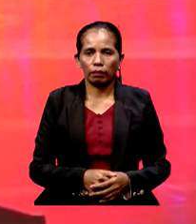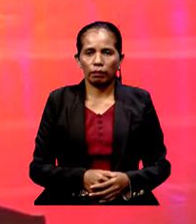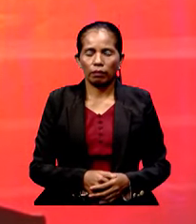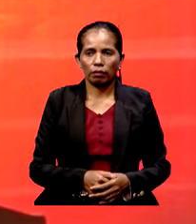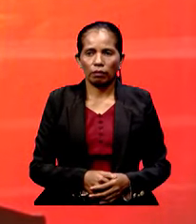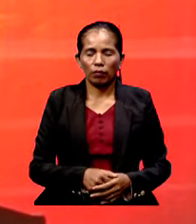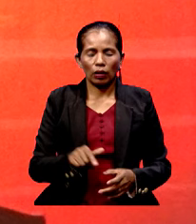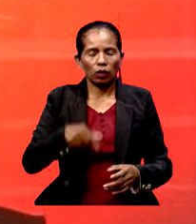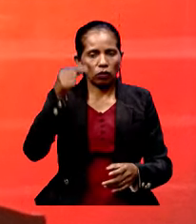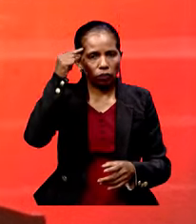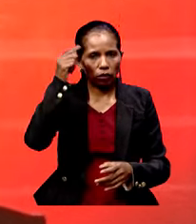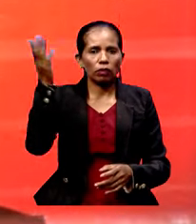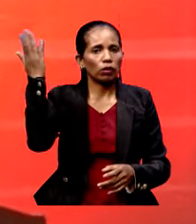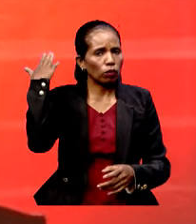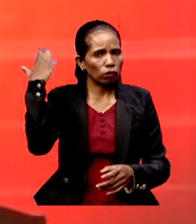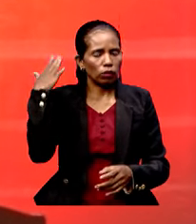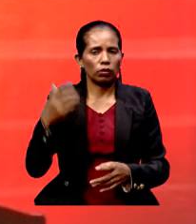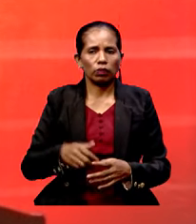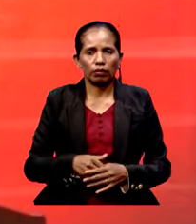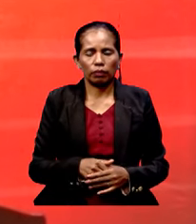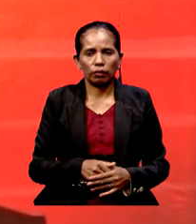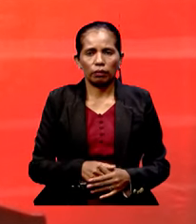O governo hidrolo